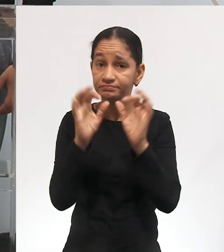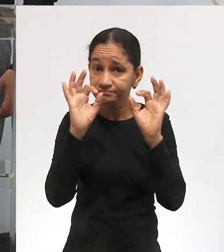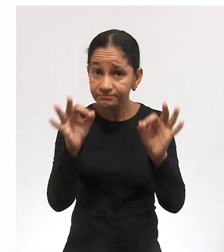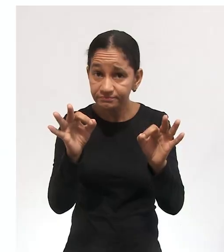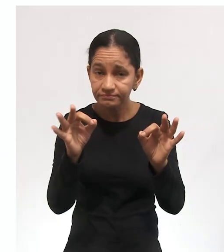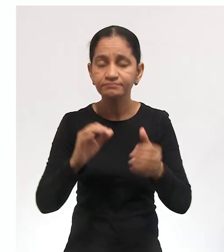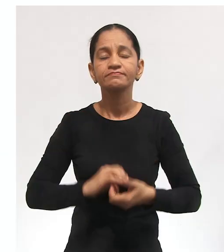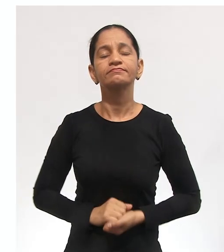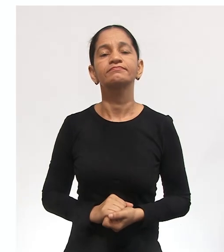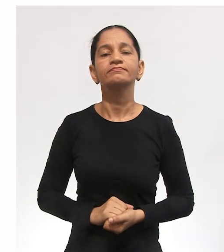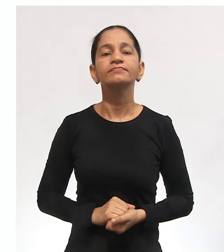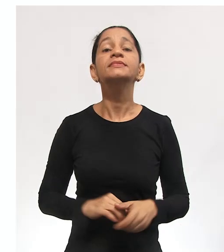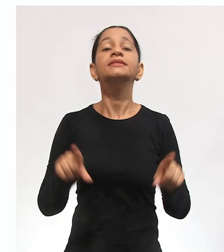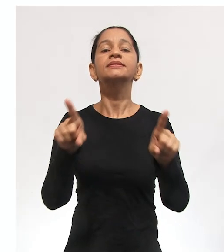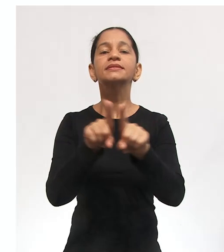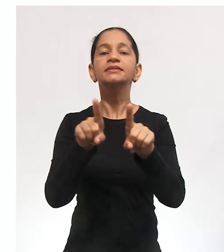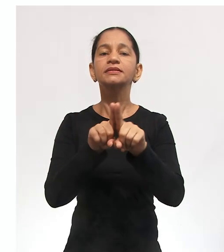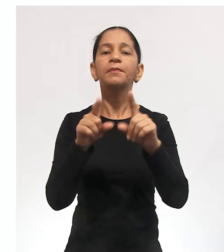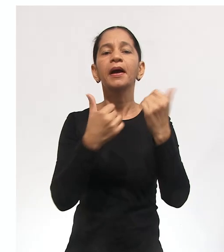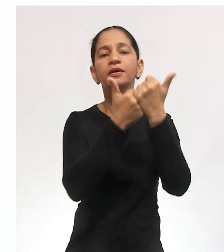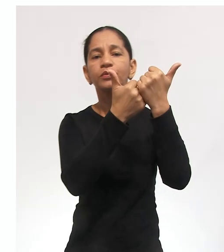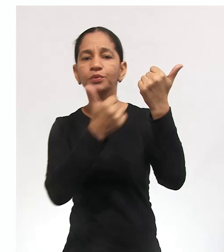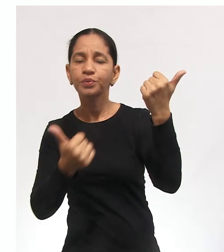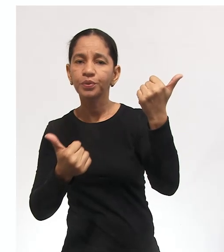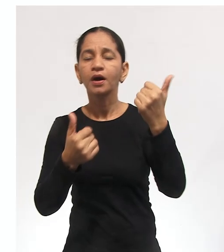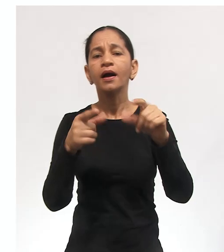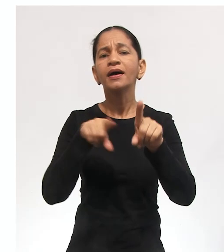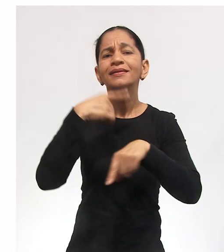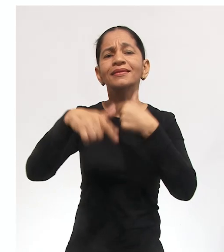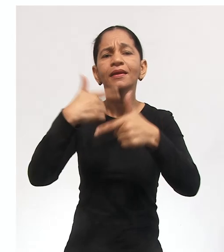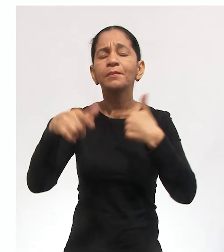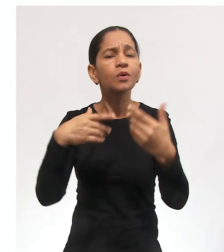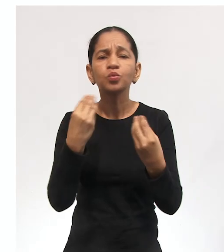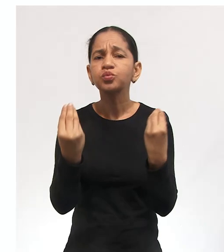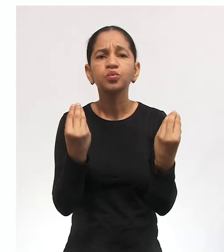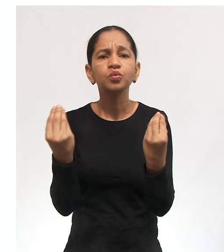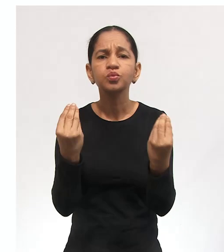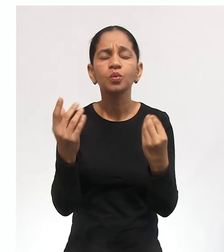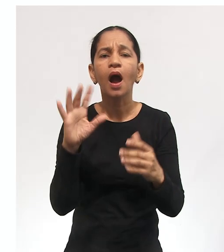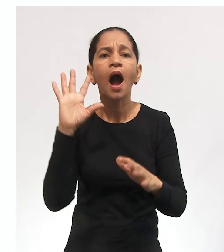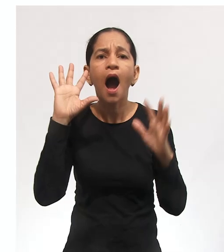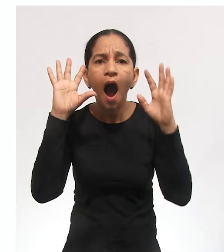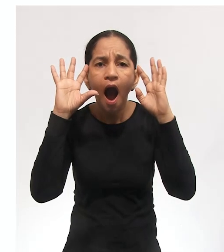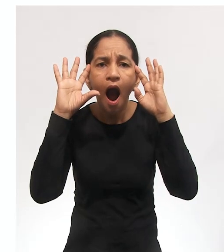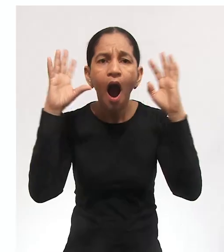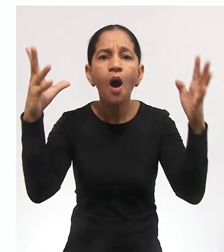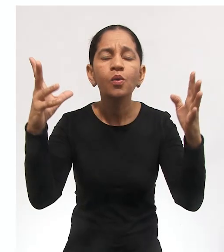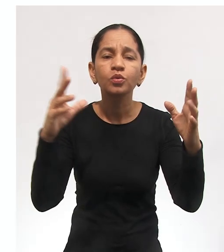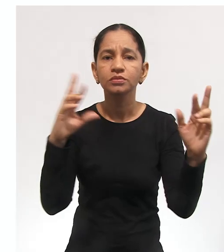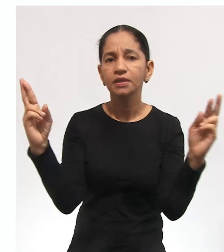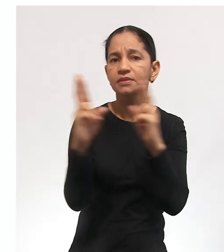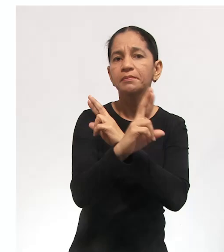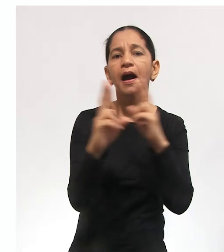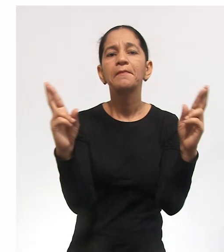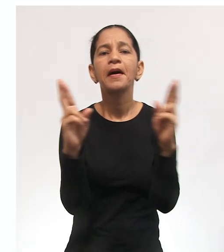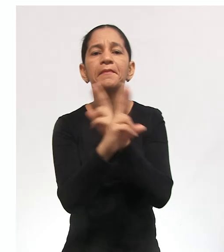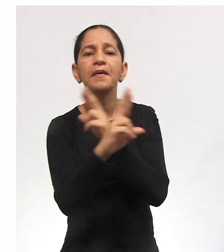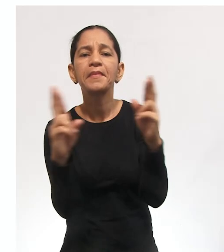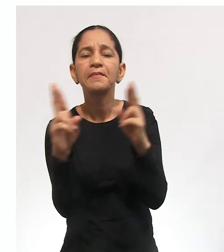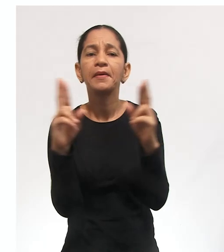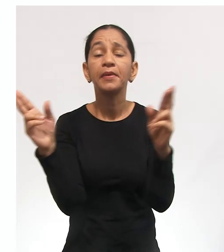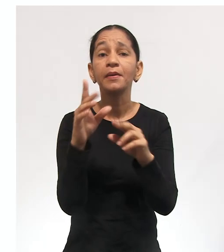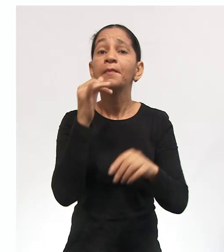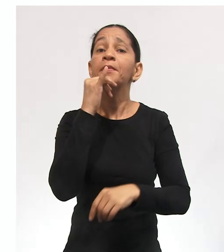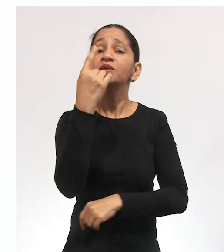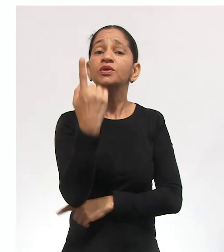limitadas. Sobre a sucessão trabalhista, né? Como é que fica a relação de trabalho quando eu tenho